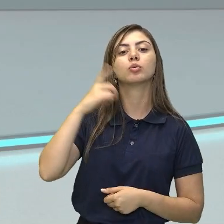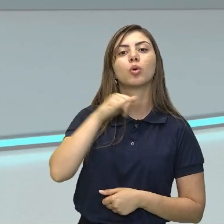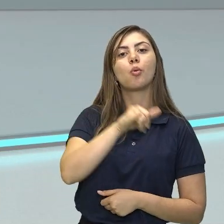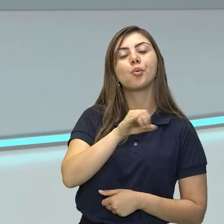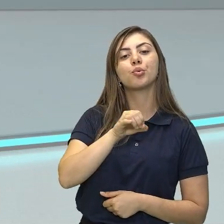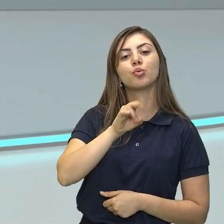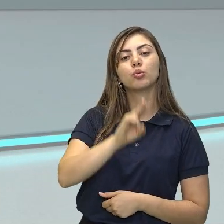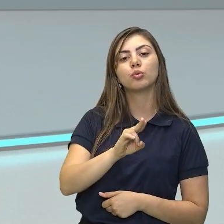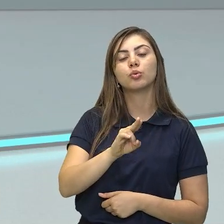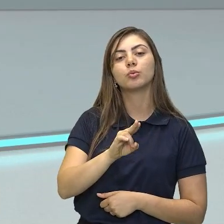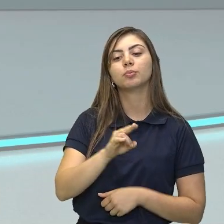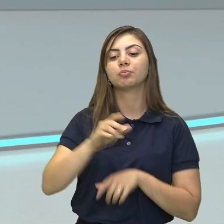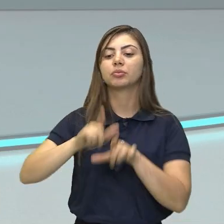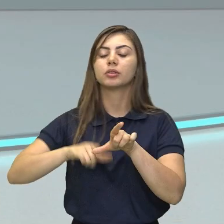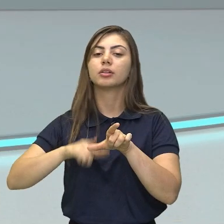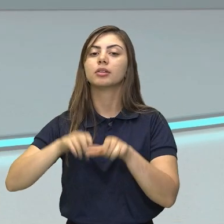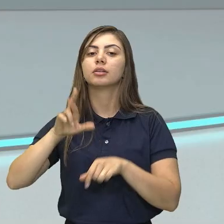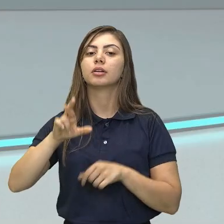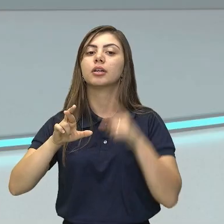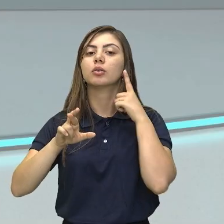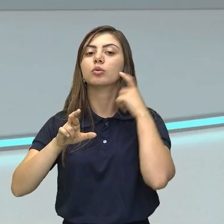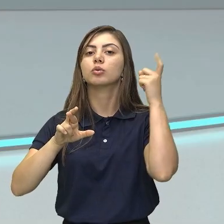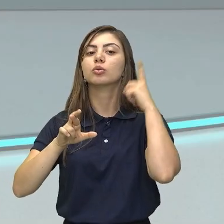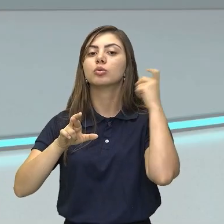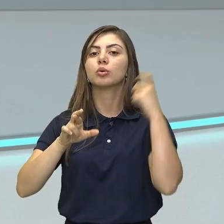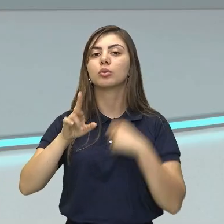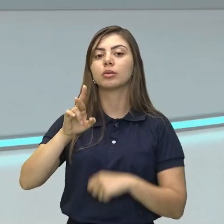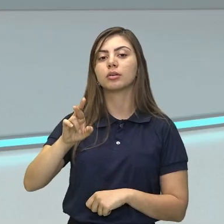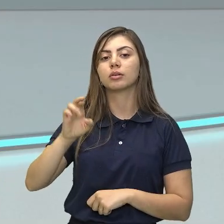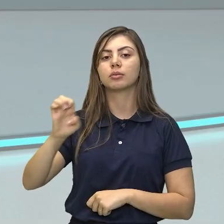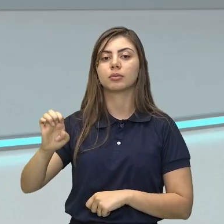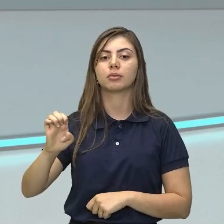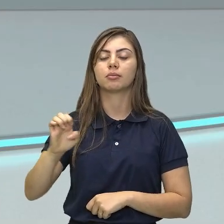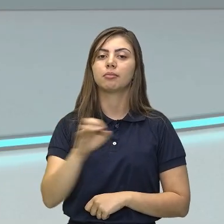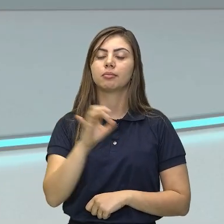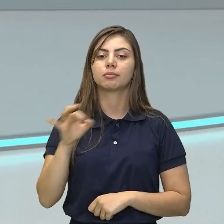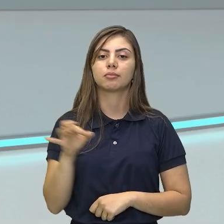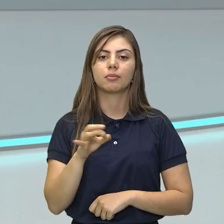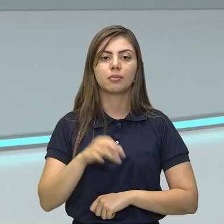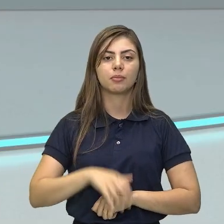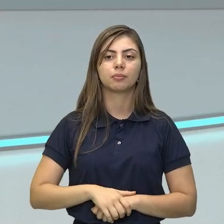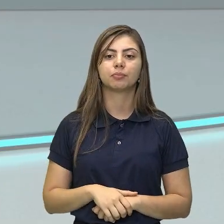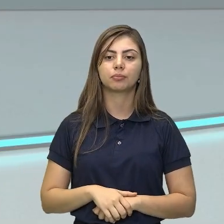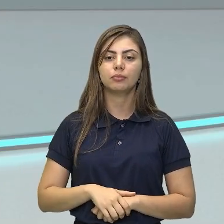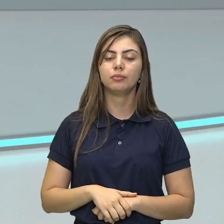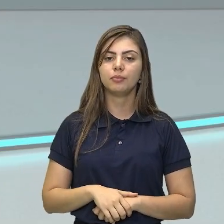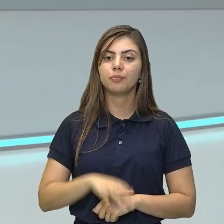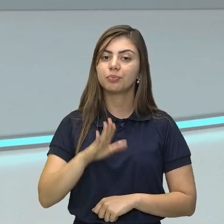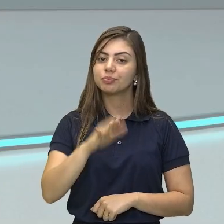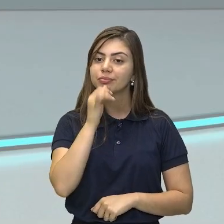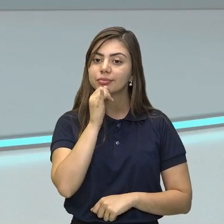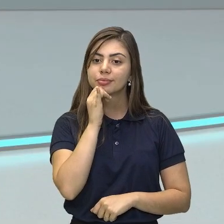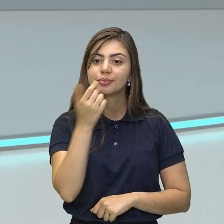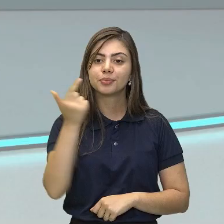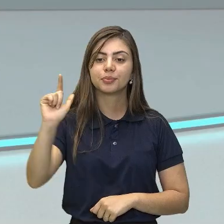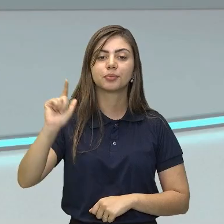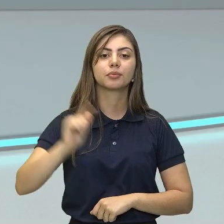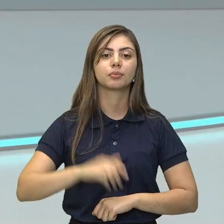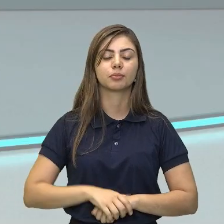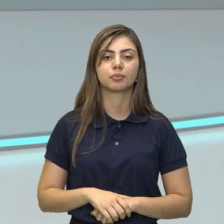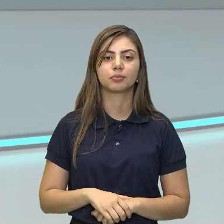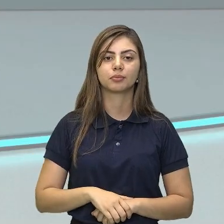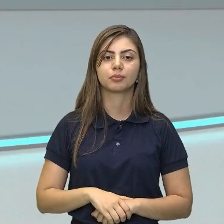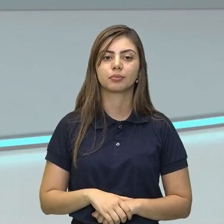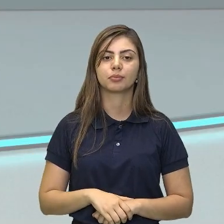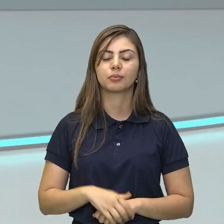fica aí a mesma coisa de escrever ele completo na internet, tá? Temos mais exemplos aqui.